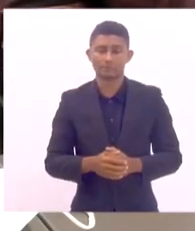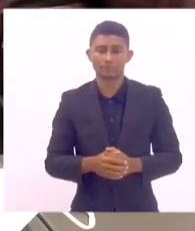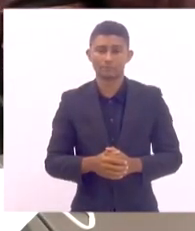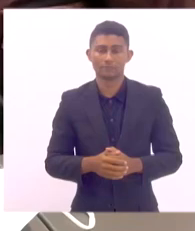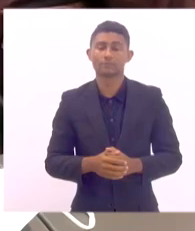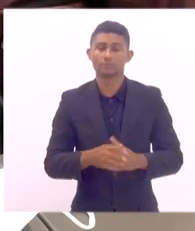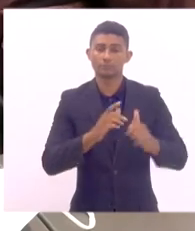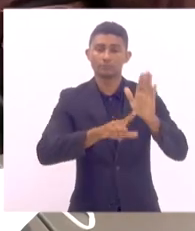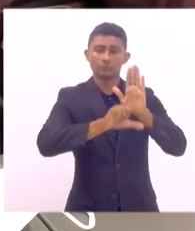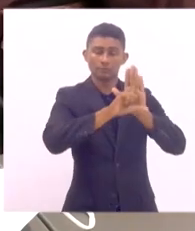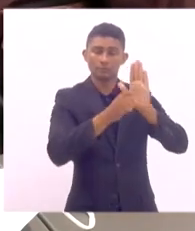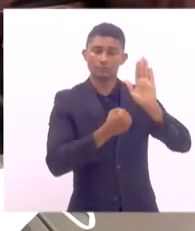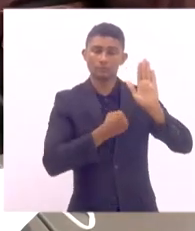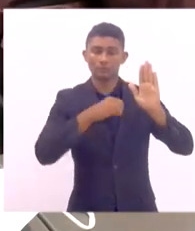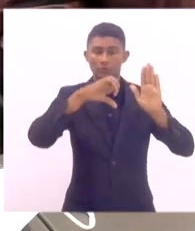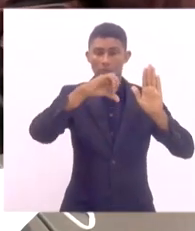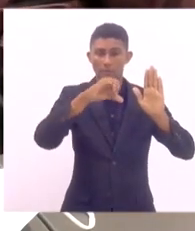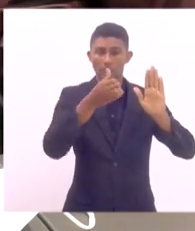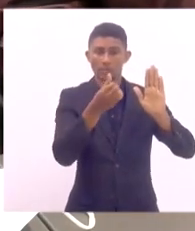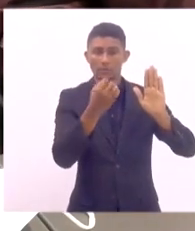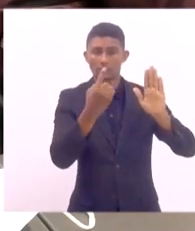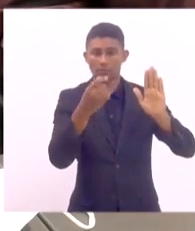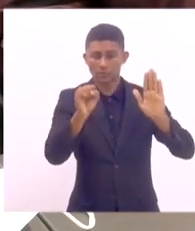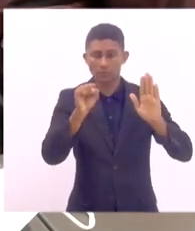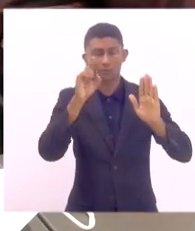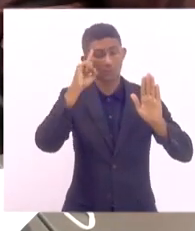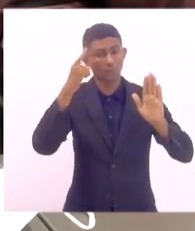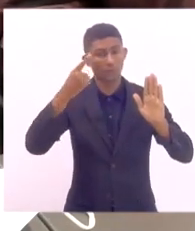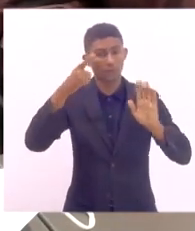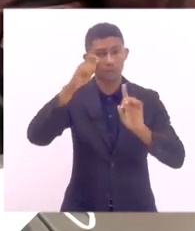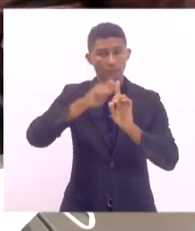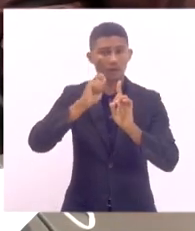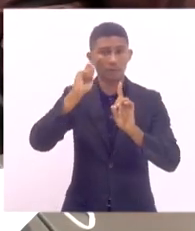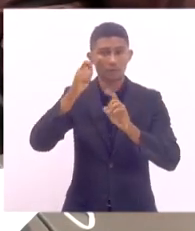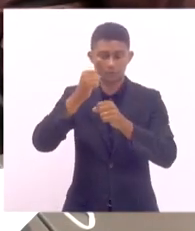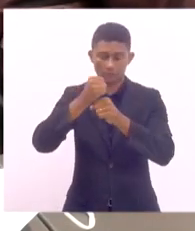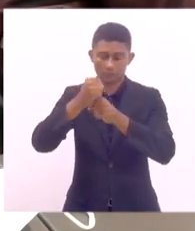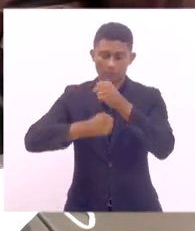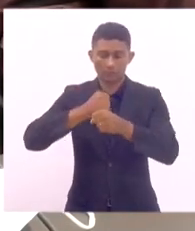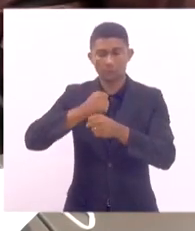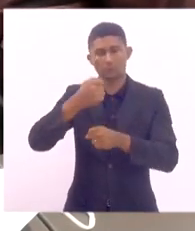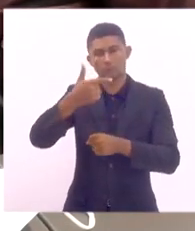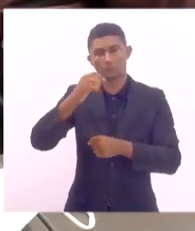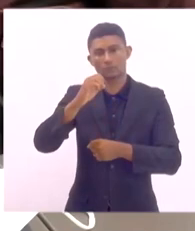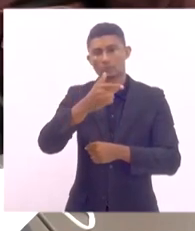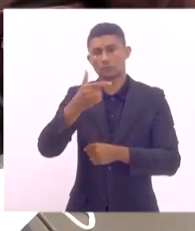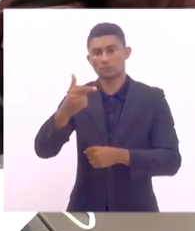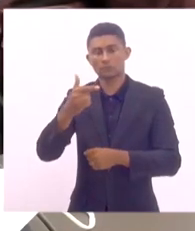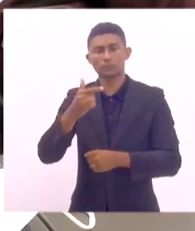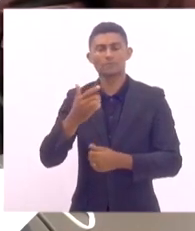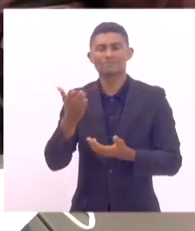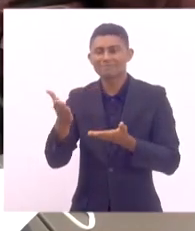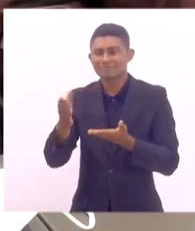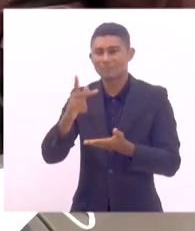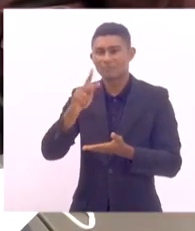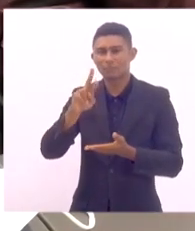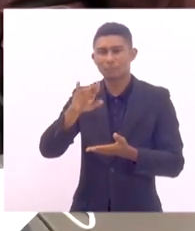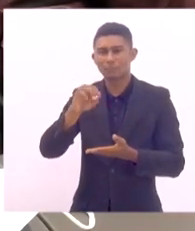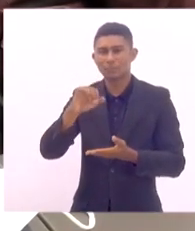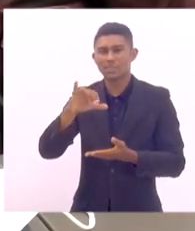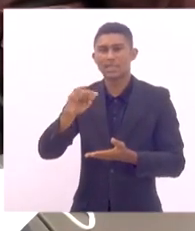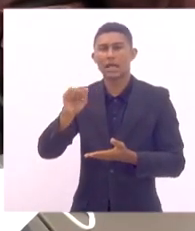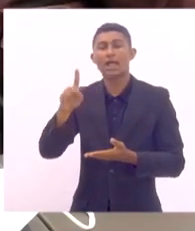na Lei 9.618, de 1º de abril de 22, que a nossa Priscila falou que é de ICMS, né,